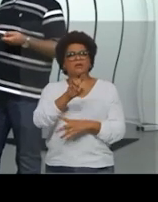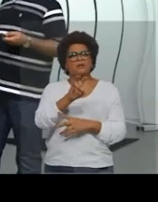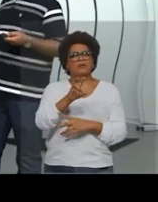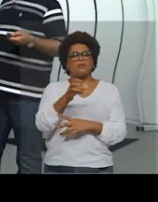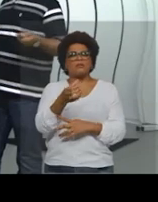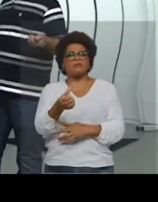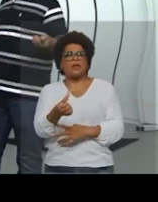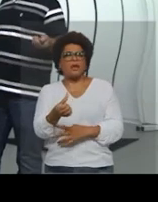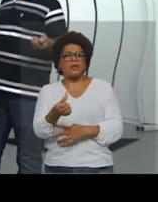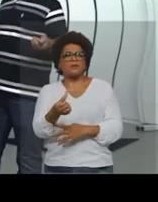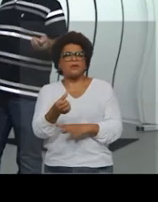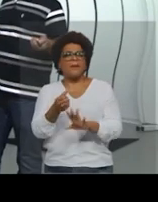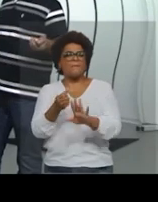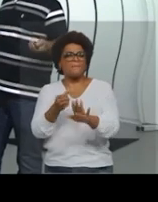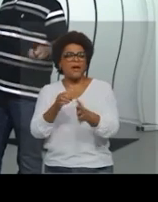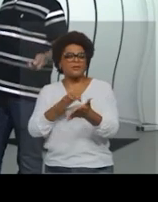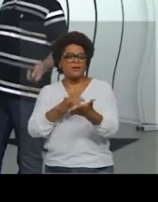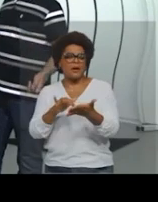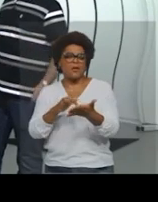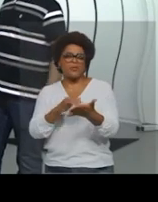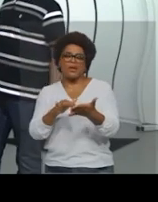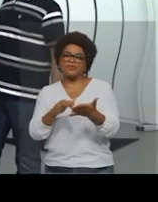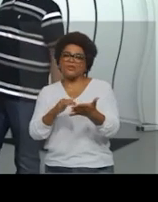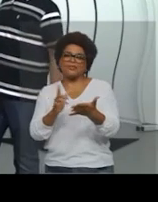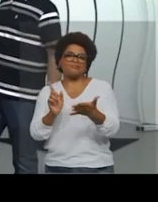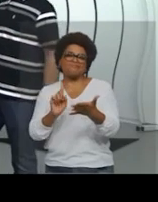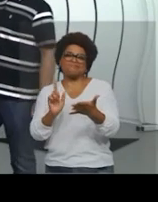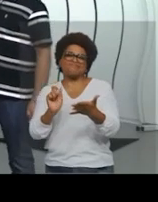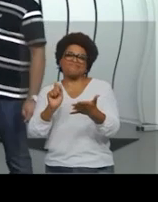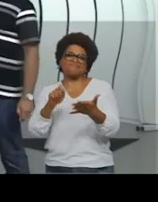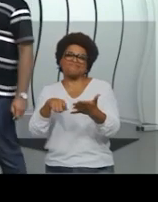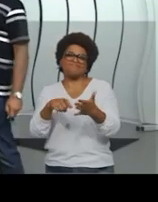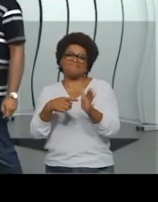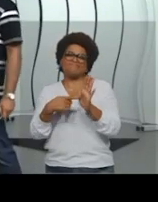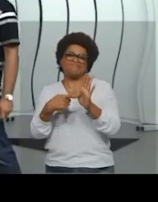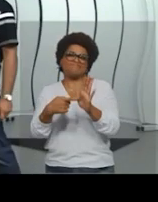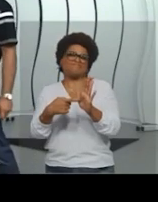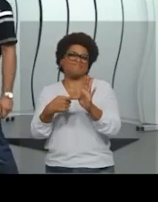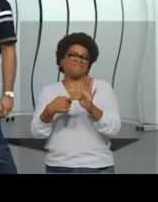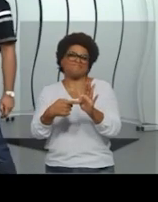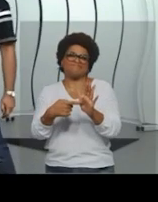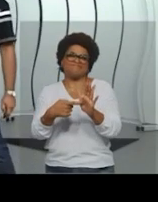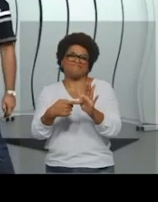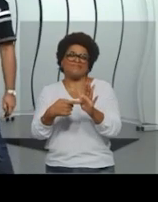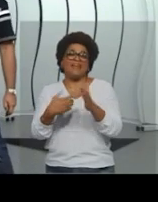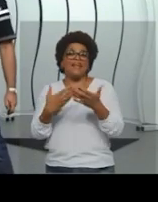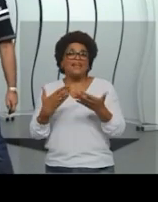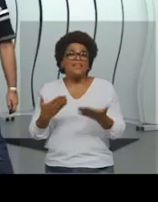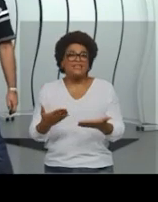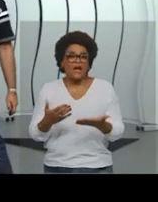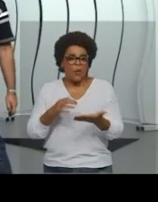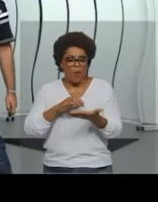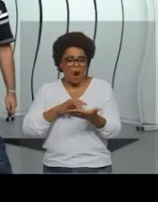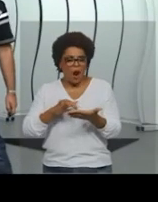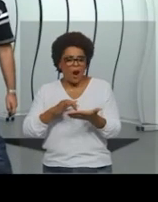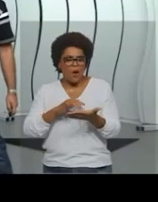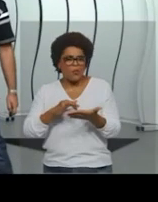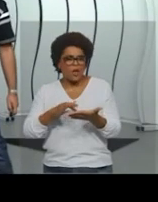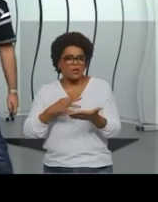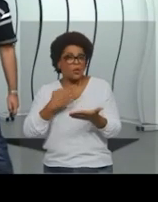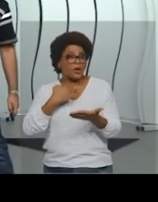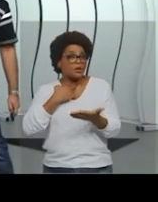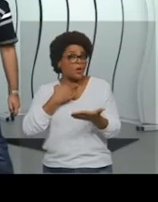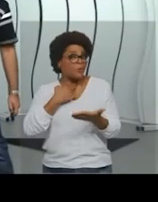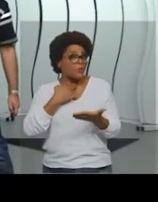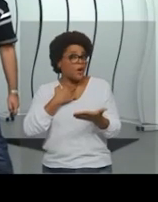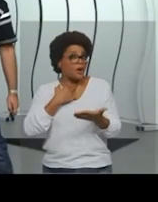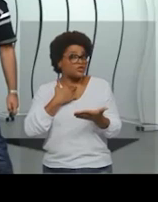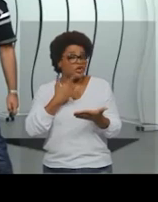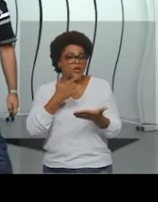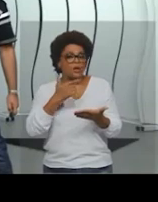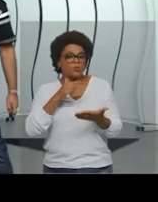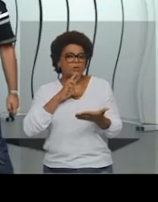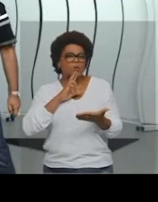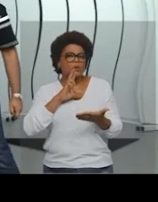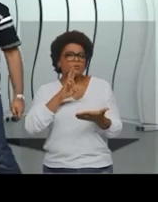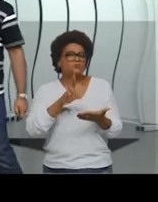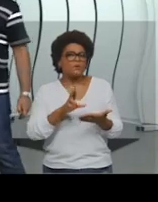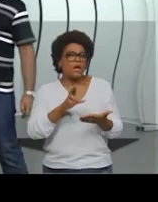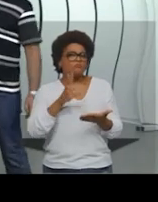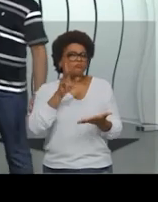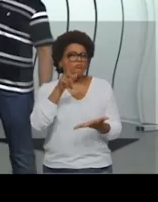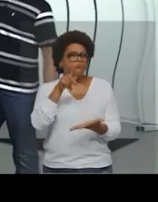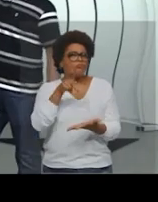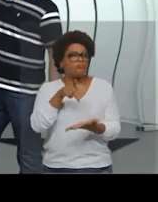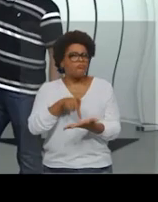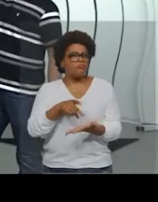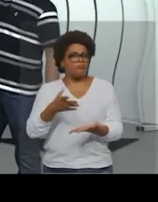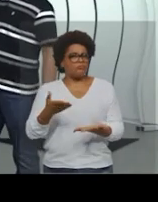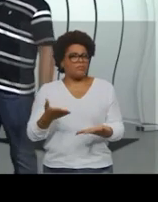uma calculadora não pode fazer isso. Então veja, uma calculadora não pode nem te deixar sem resultado para um valor válido,